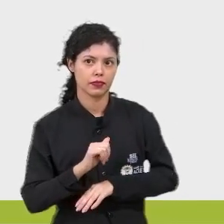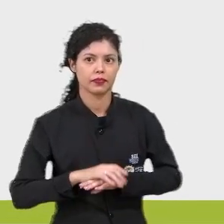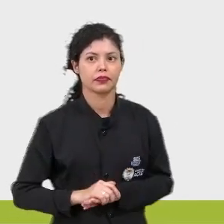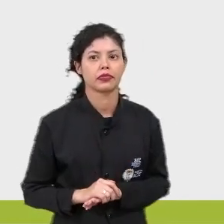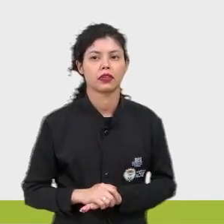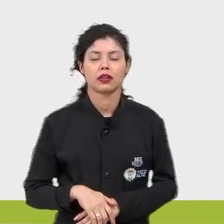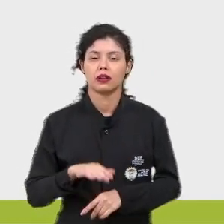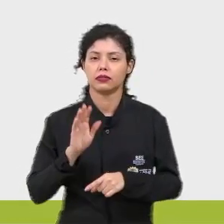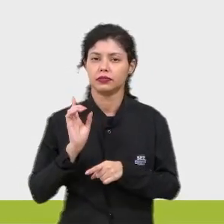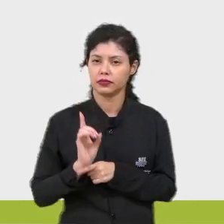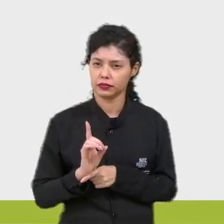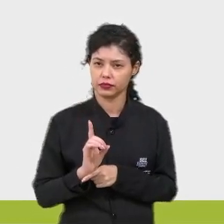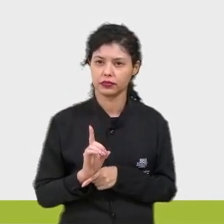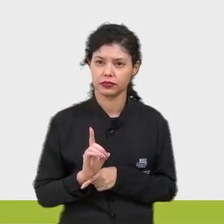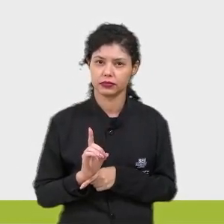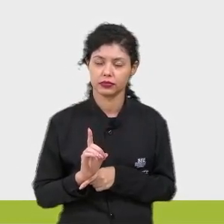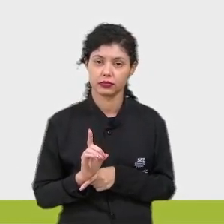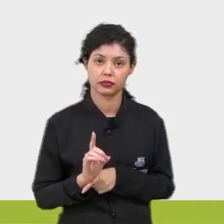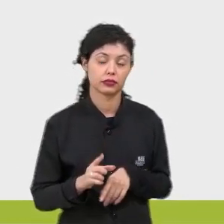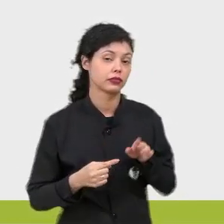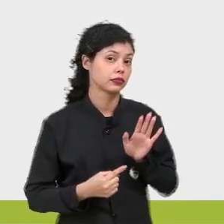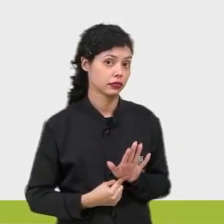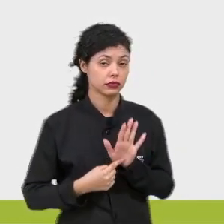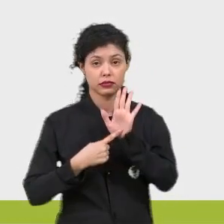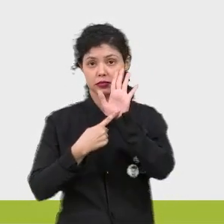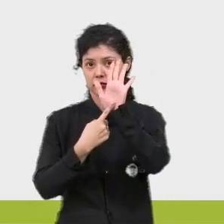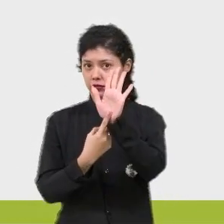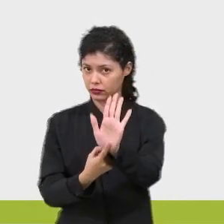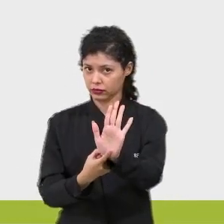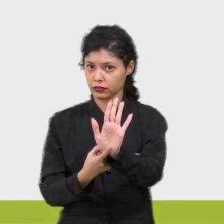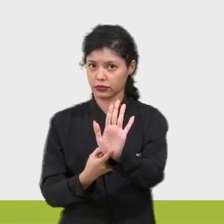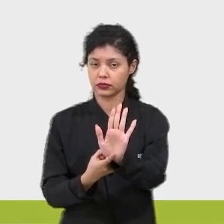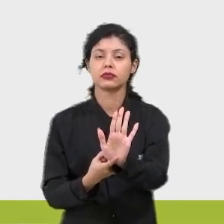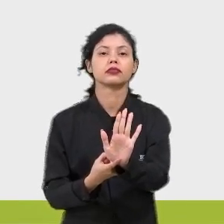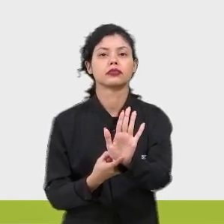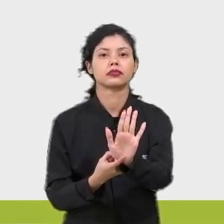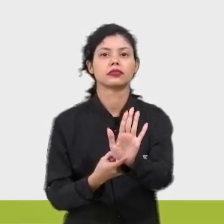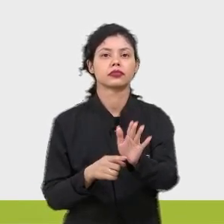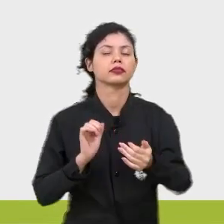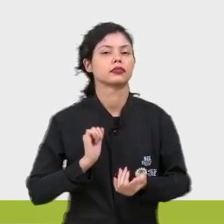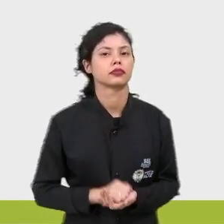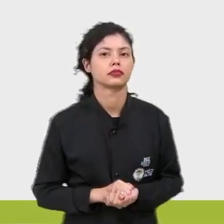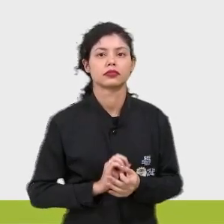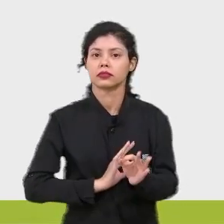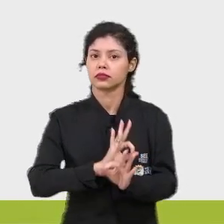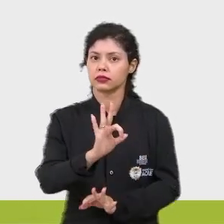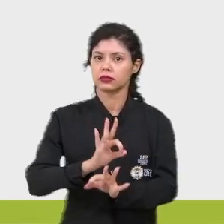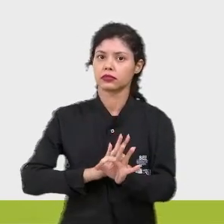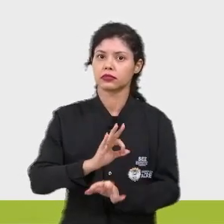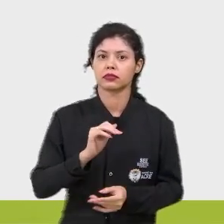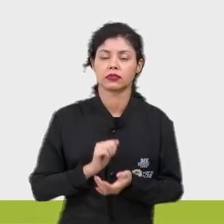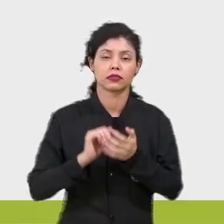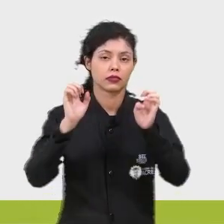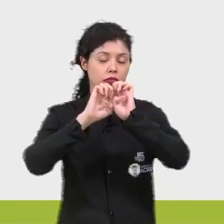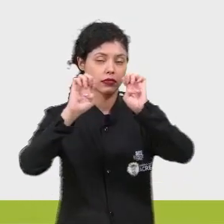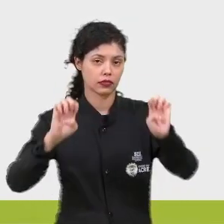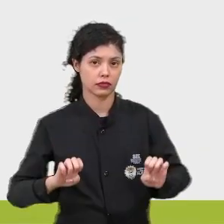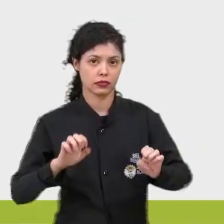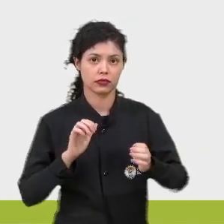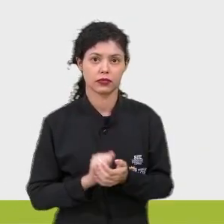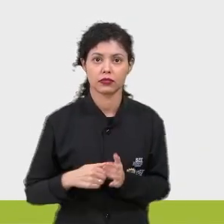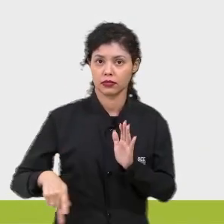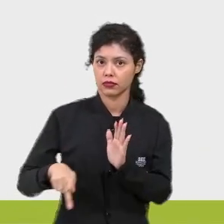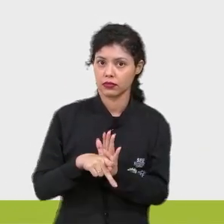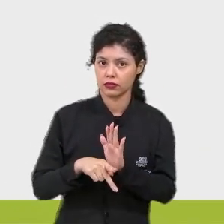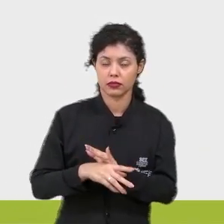receita. Também? Creio que não, hein? Letra D, apresenta a organização estrutural